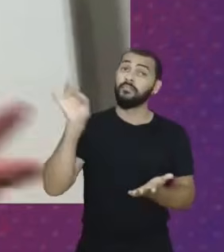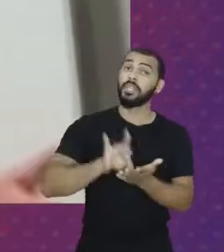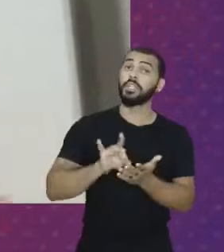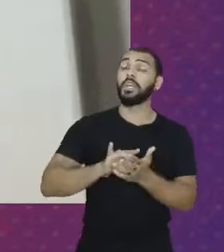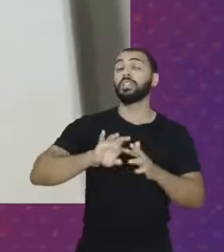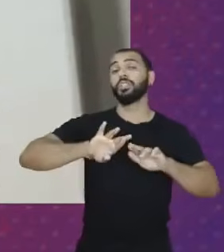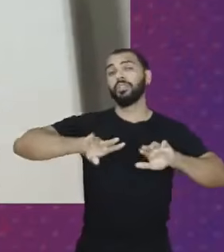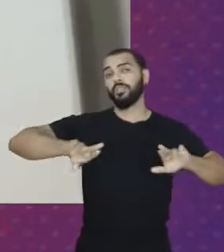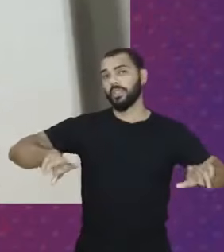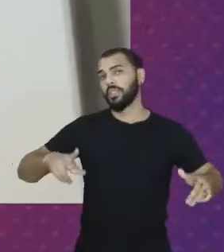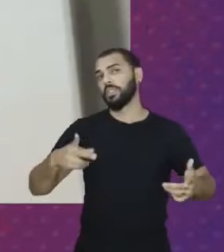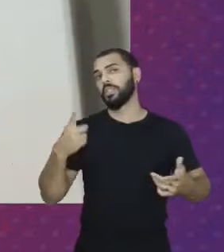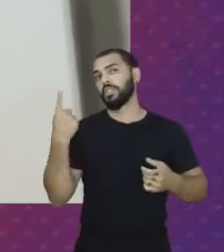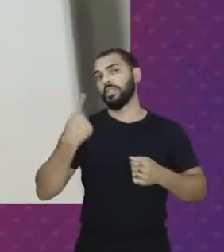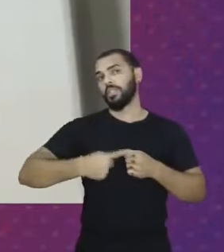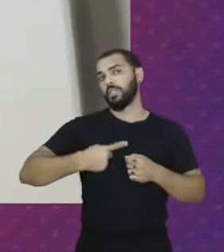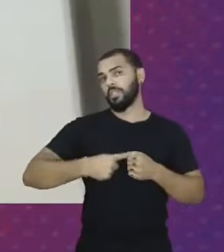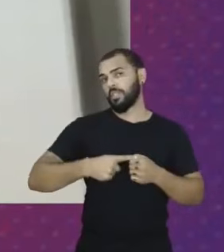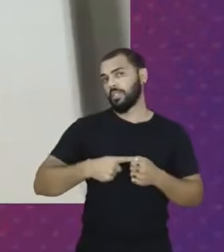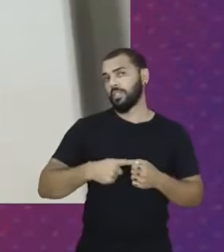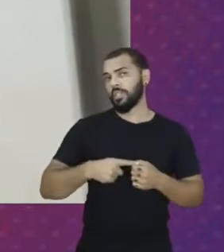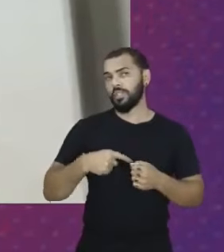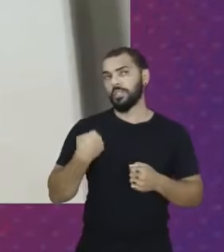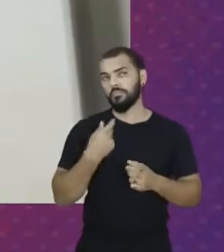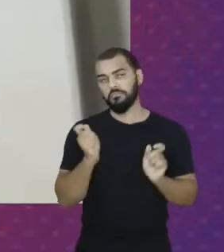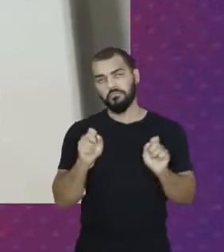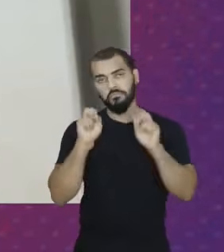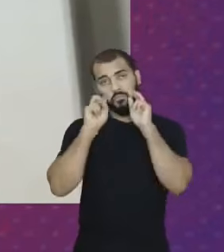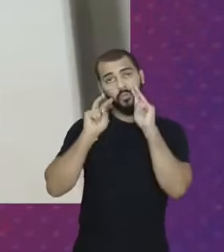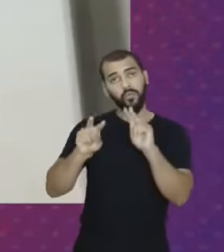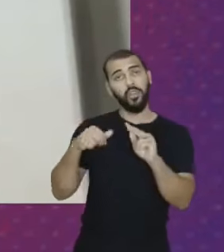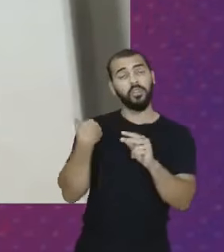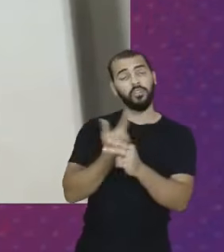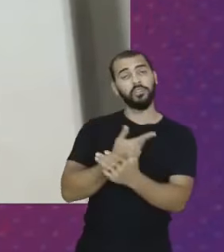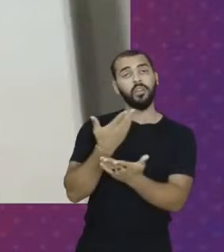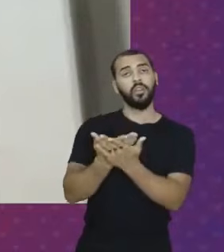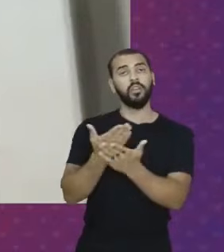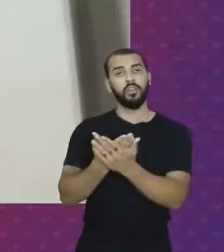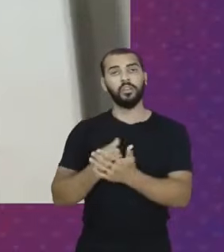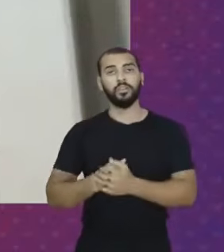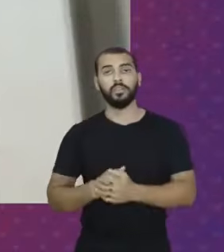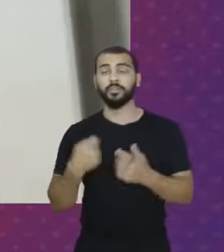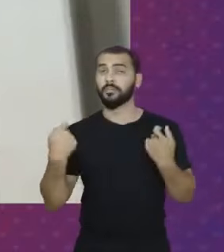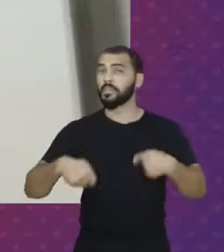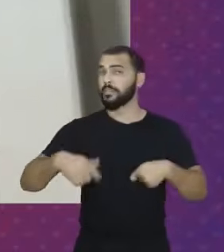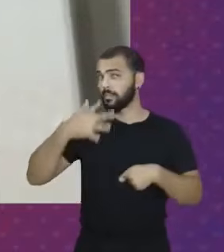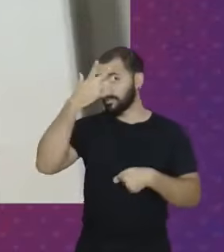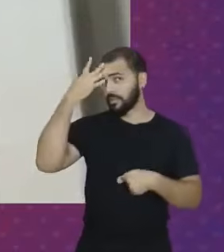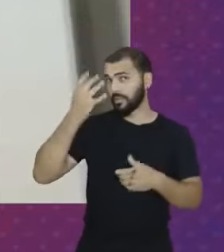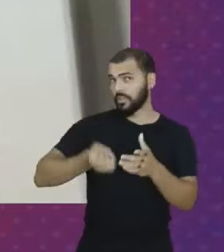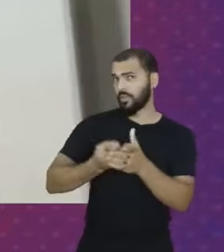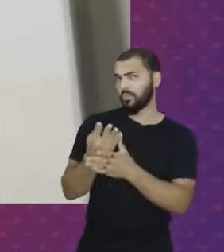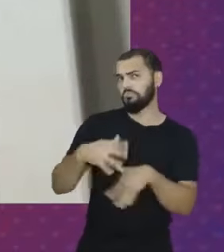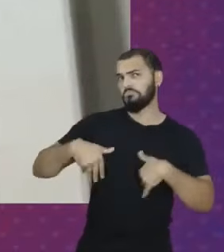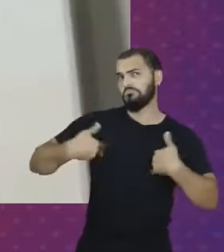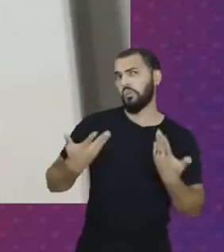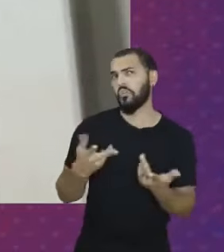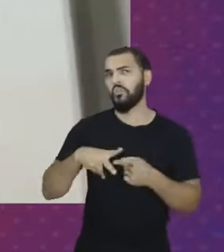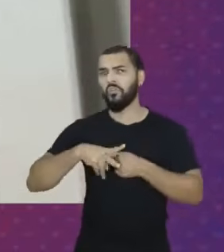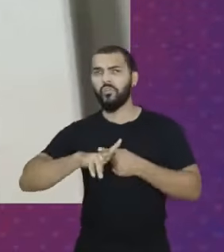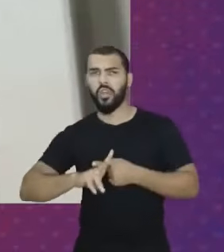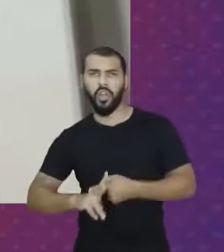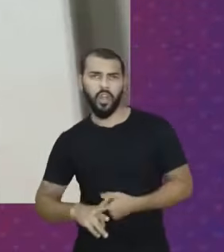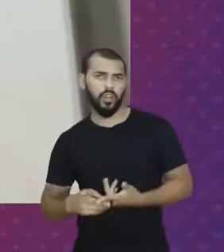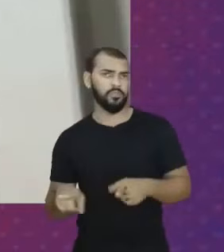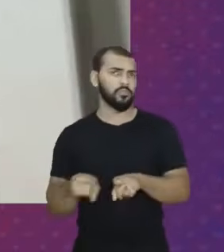nossas companheiras, companheiros que possam estar assistindo essa aula. Nós precisamos, são coisas que nós precisamos criar. Então, qual que é a ferramenta? E o